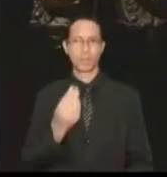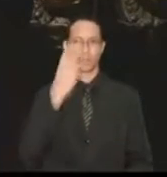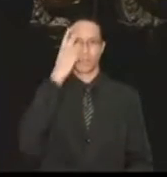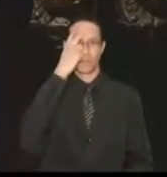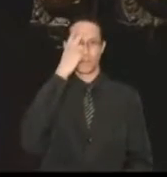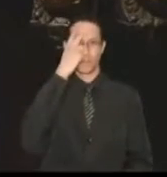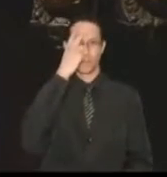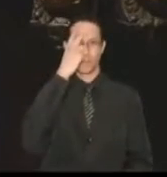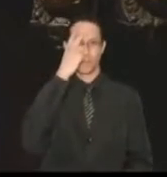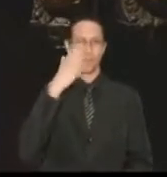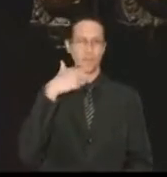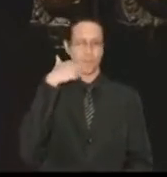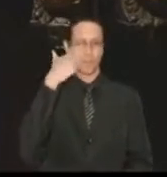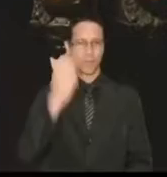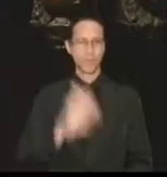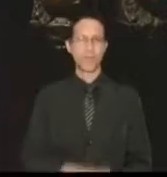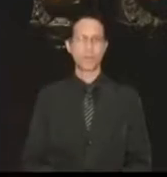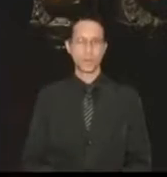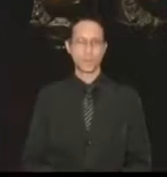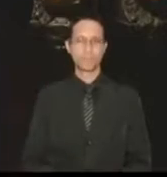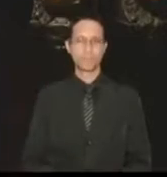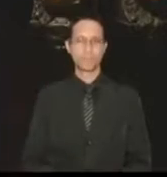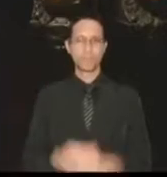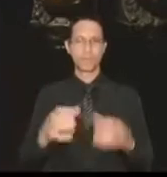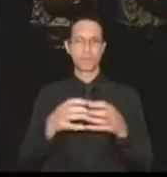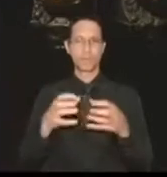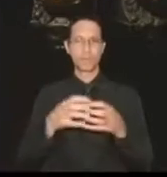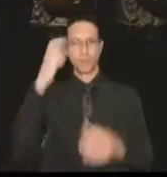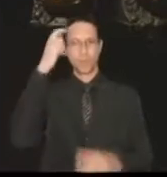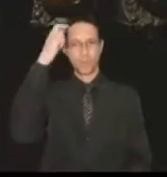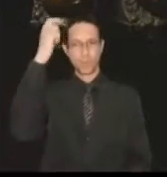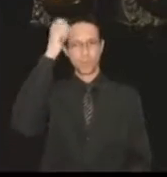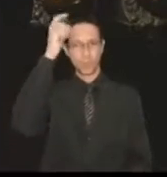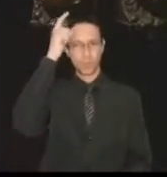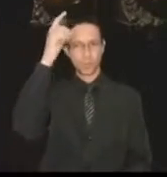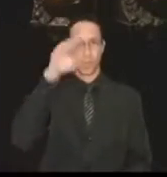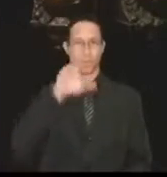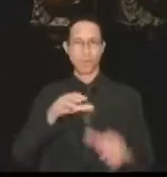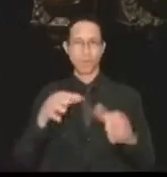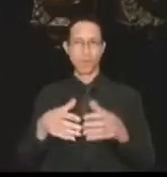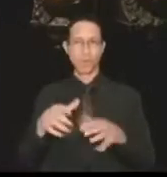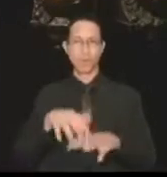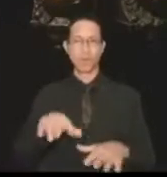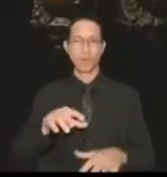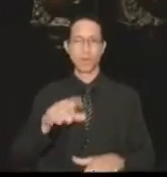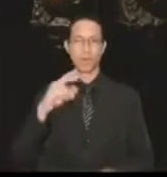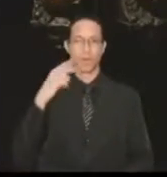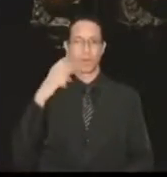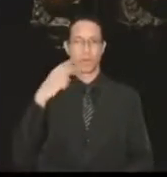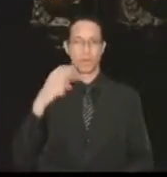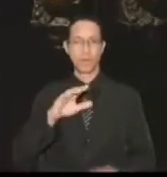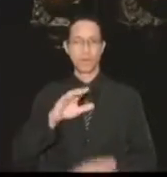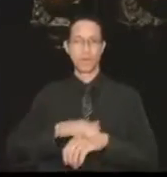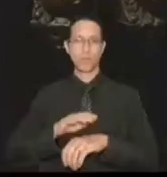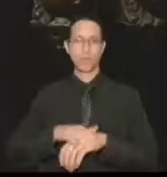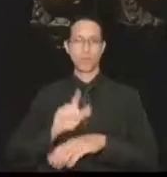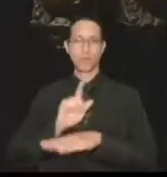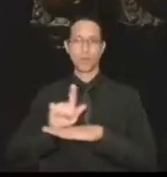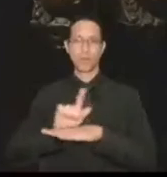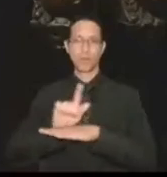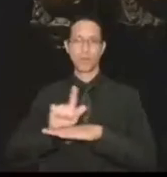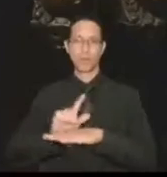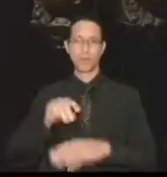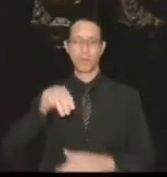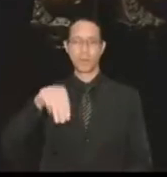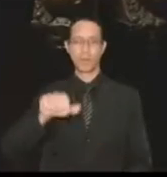A Comissão de Cultura da Câmara dos Vereadores, na gestão de Marcelo Crivella, durante a pandemia, fez uma